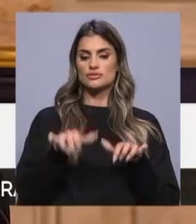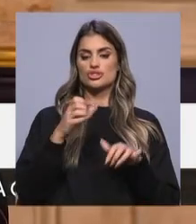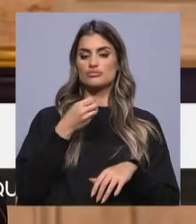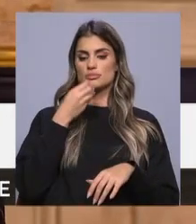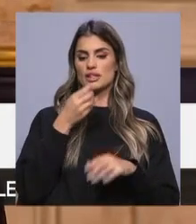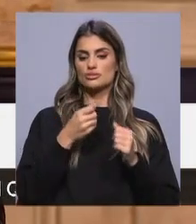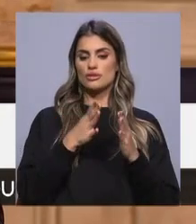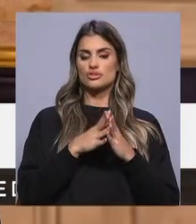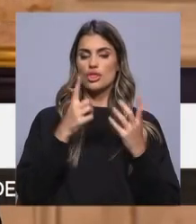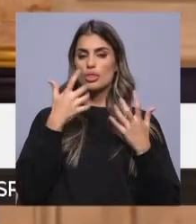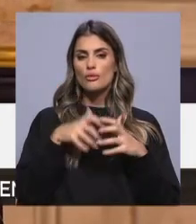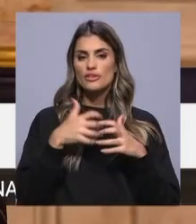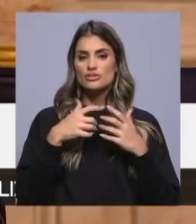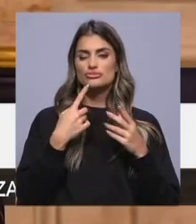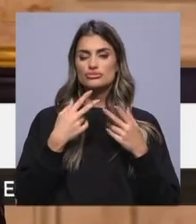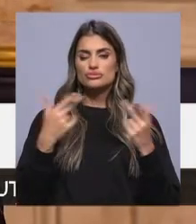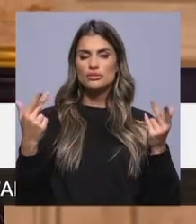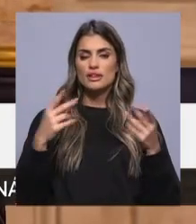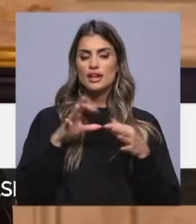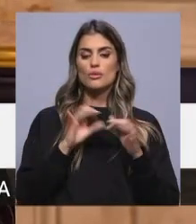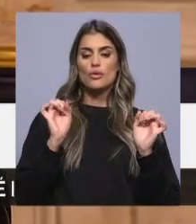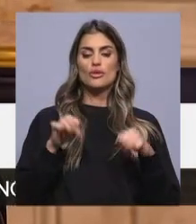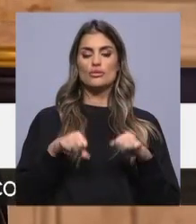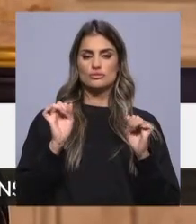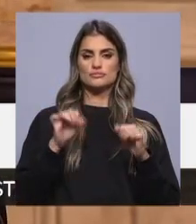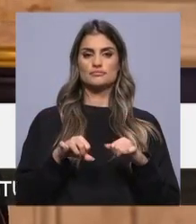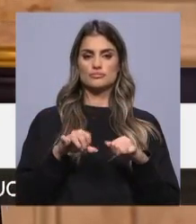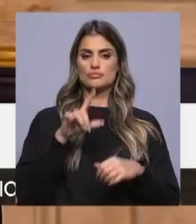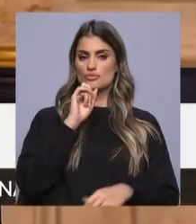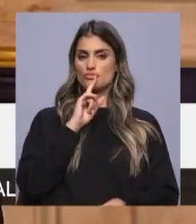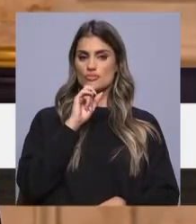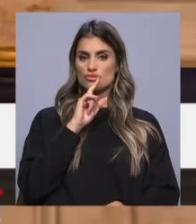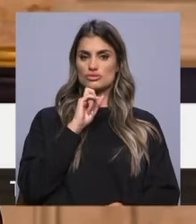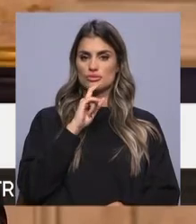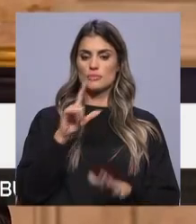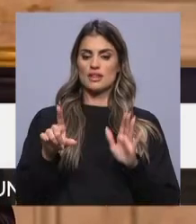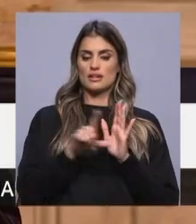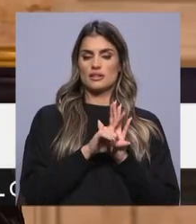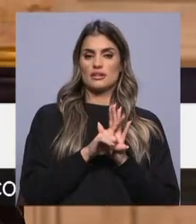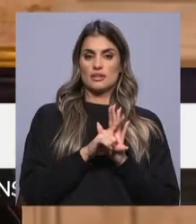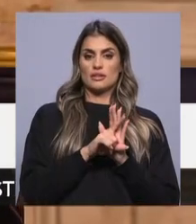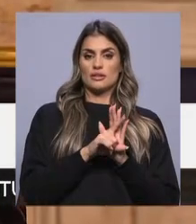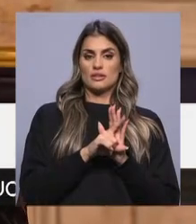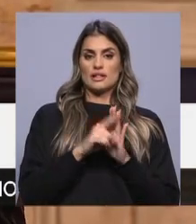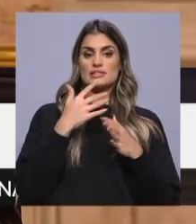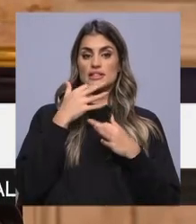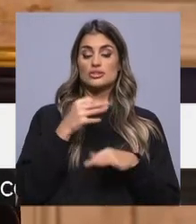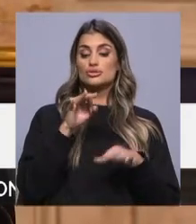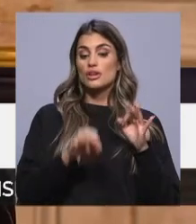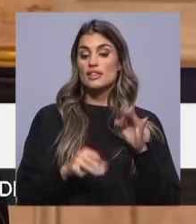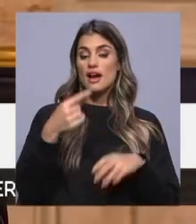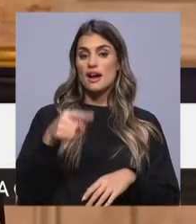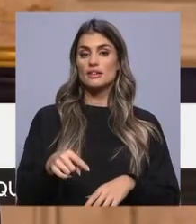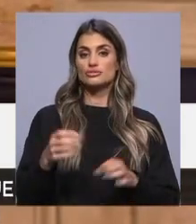esclarecer todas essas dúvidas relativamente ao acórdão para que se possa estar perante uma lei que tenha certeza jurídica, que não